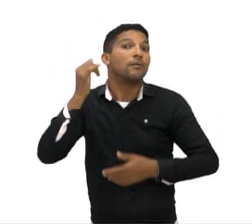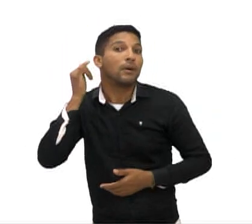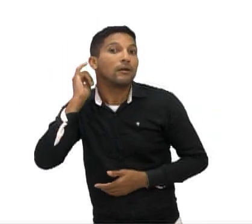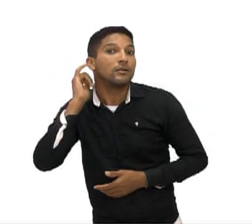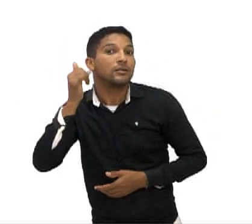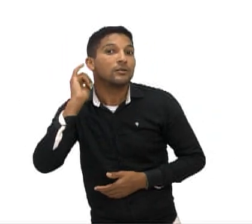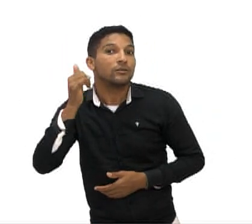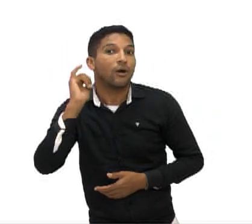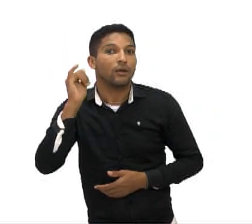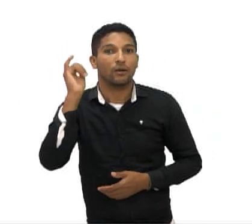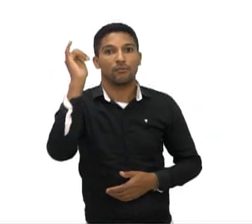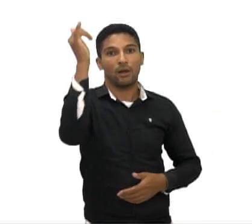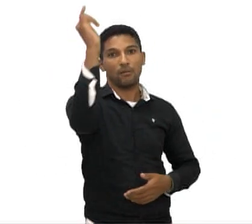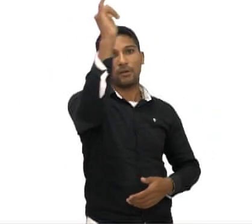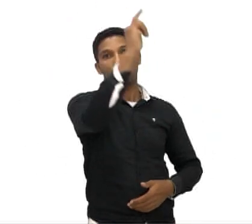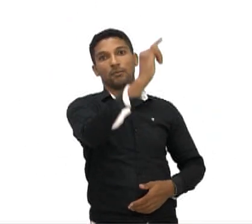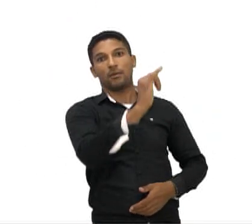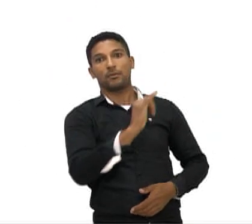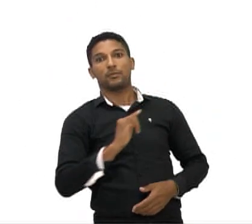Sul.